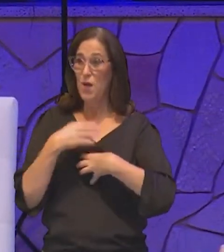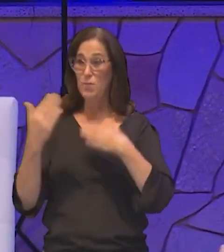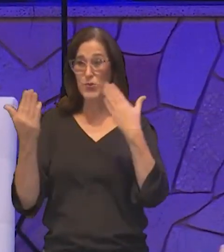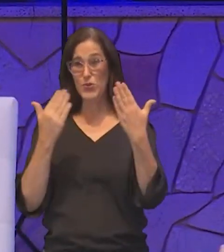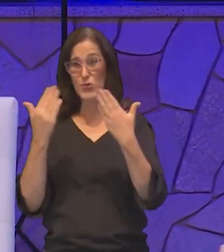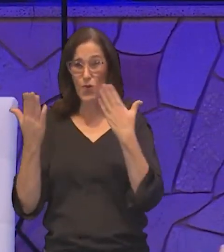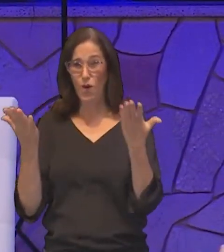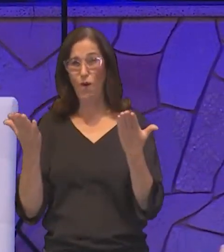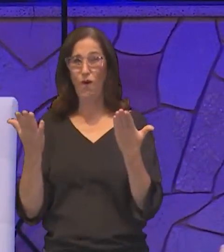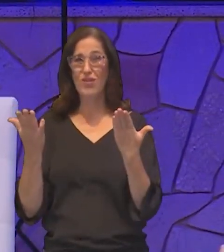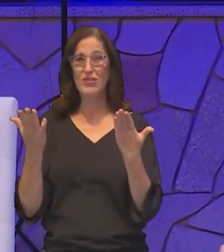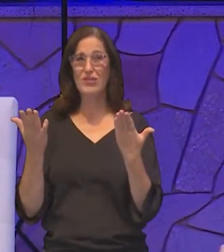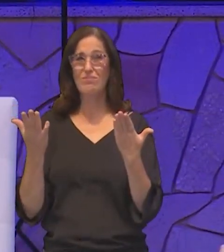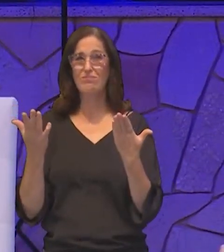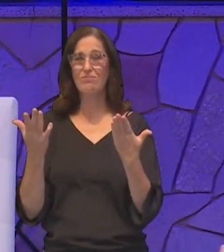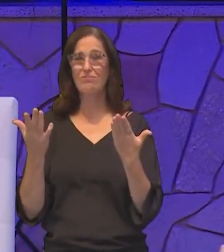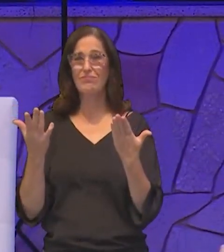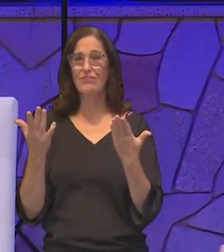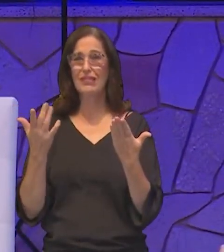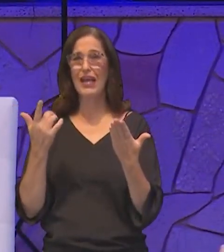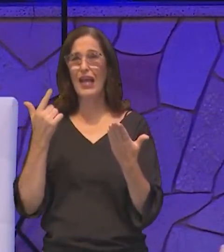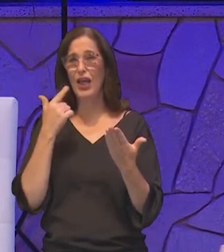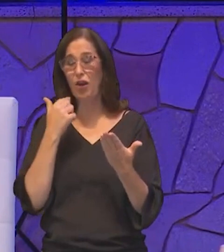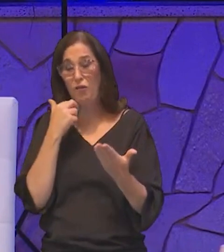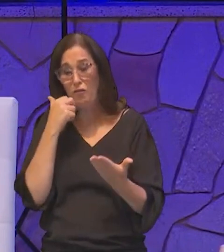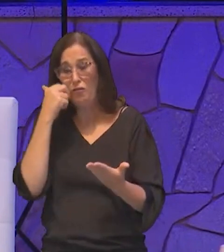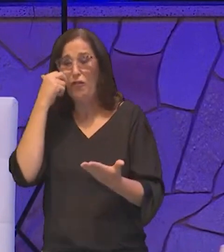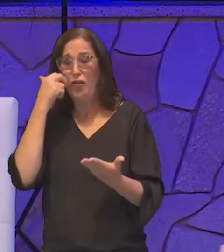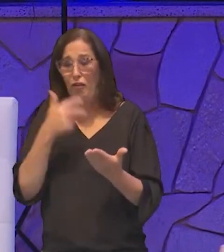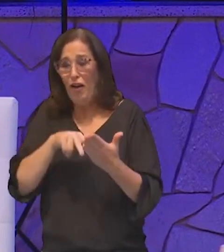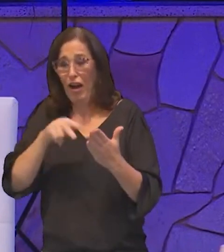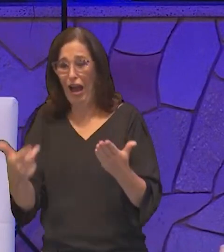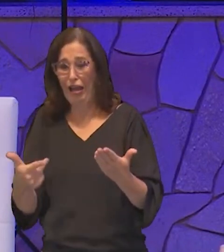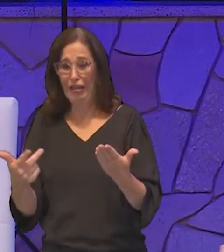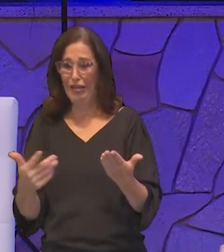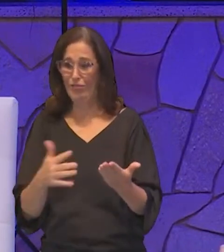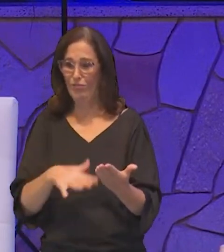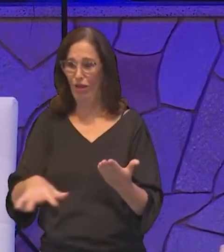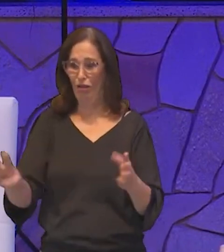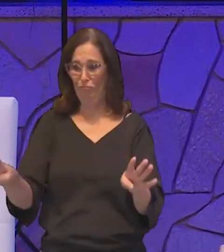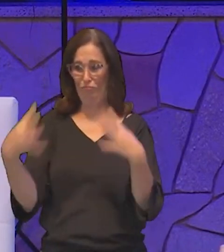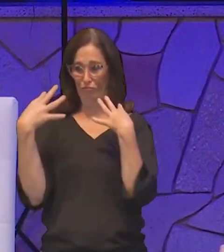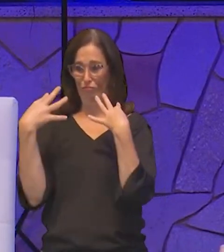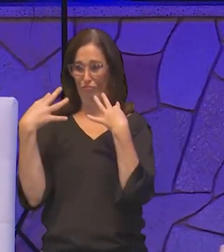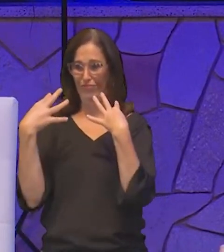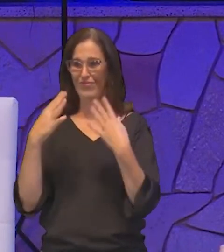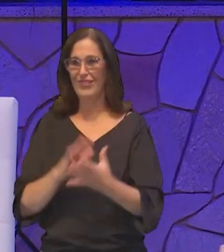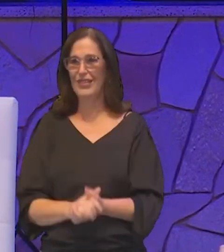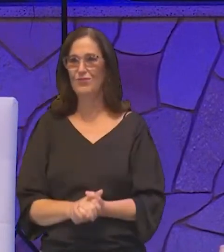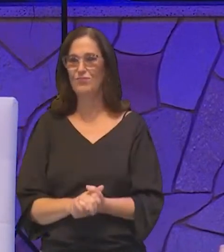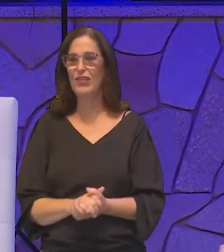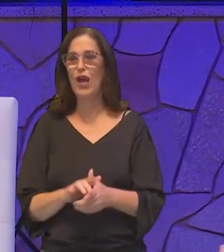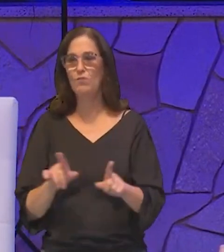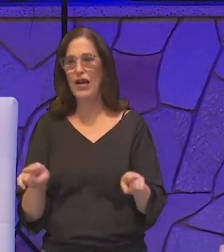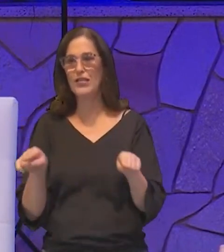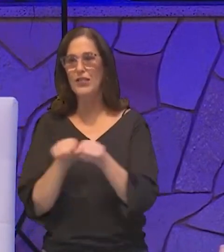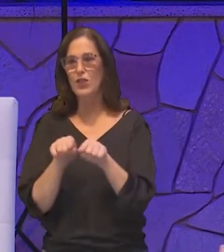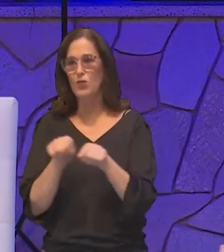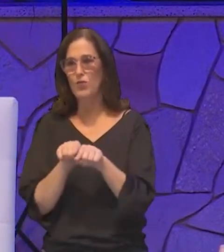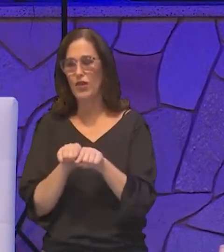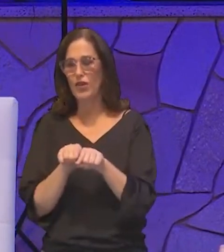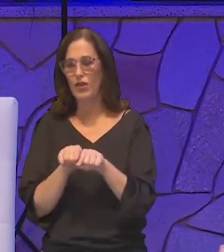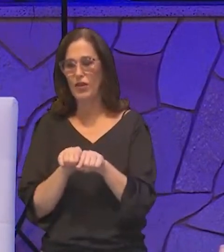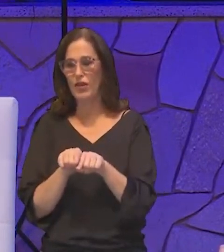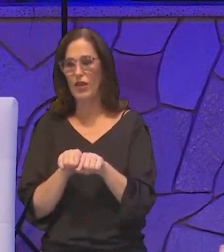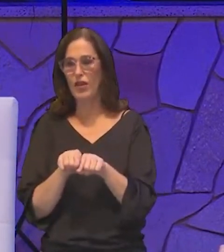de: nossa, eu passei aquela vergonha, caí na frente de todo mundo me viu. Mas também existe